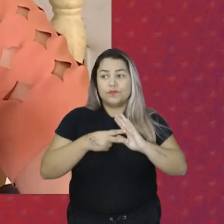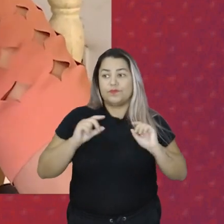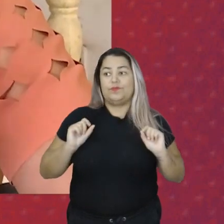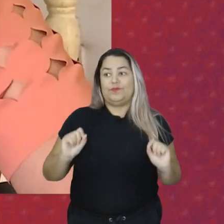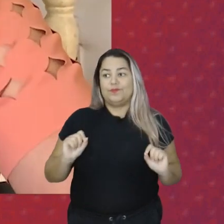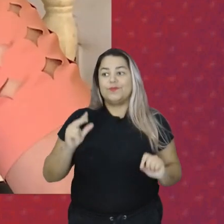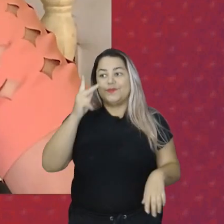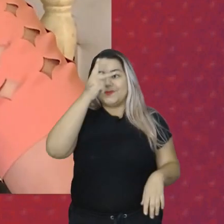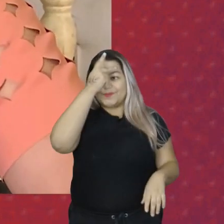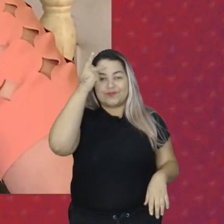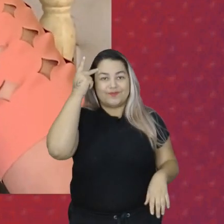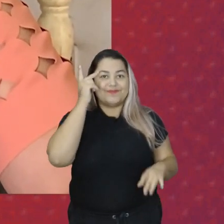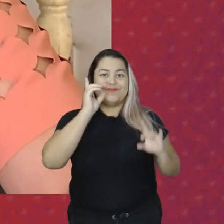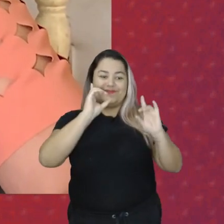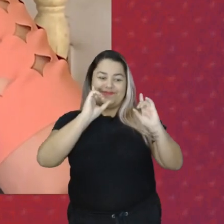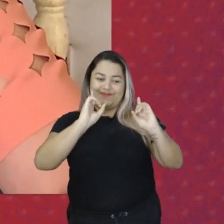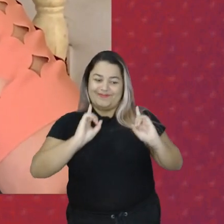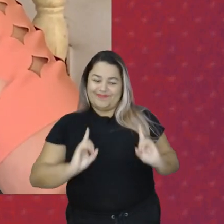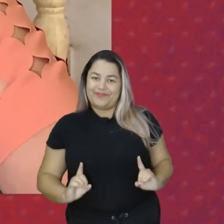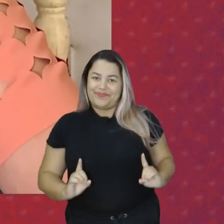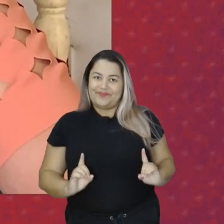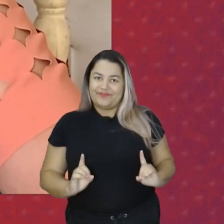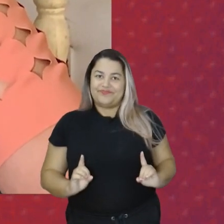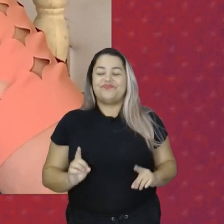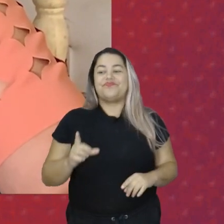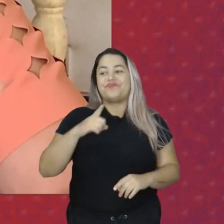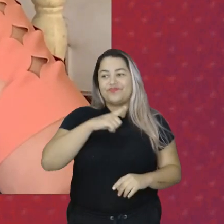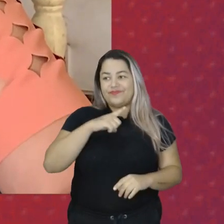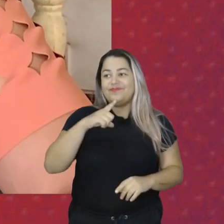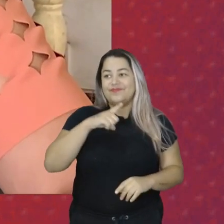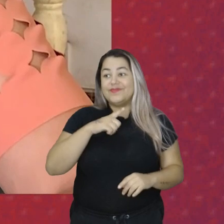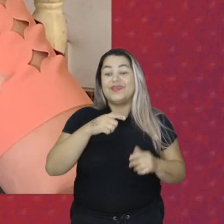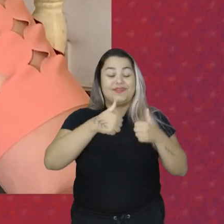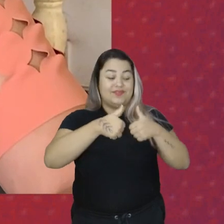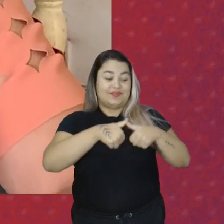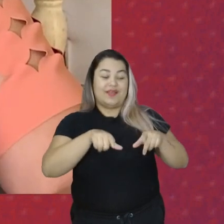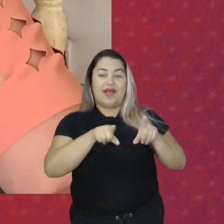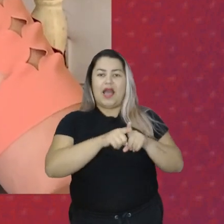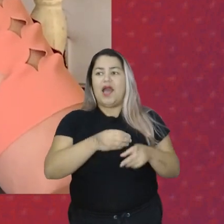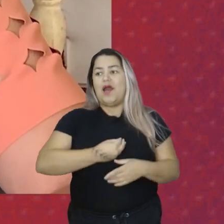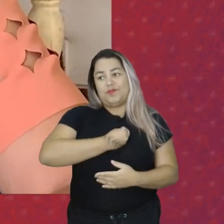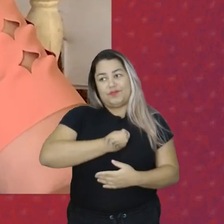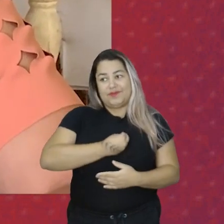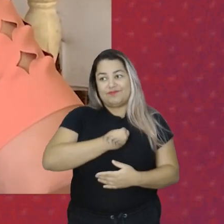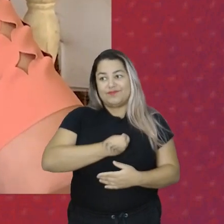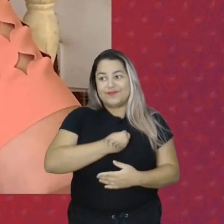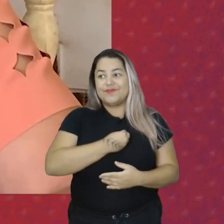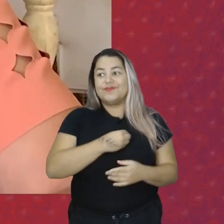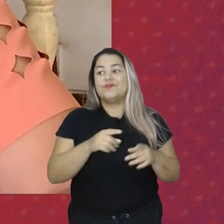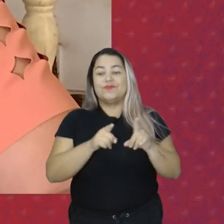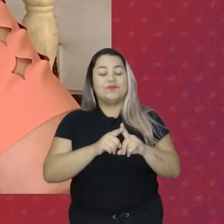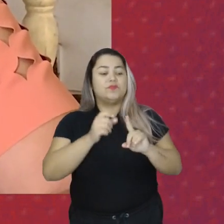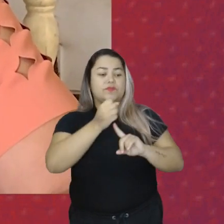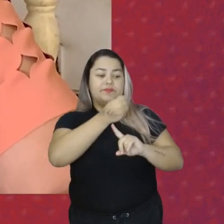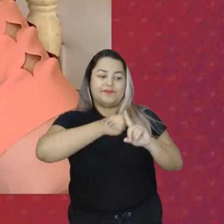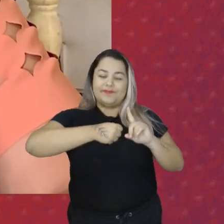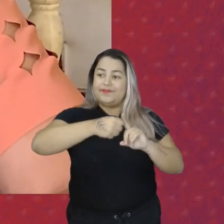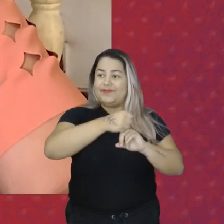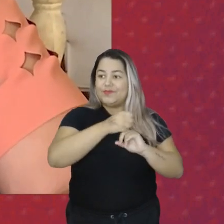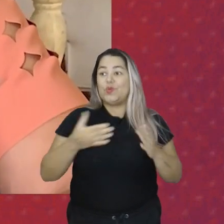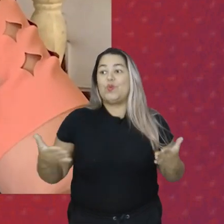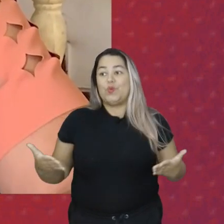as pessoas com deficiência elas devem estar presentes na vida em sociedade.